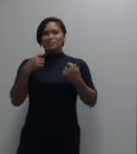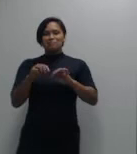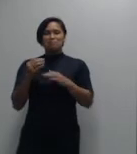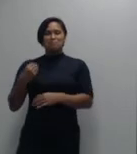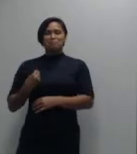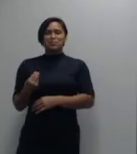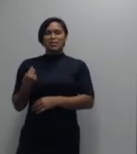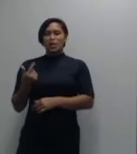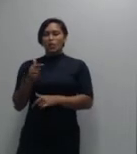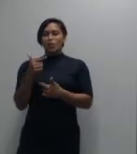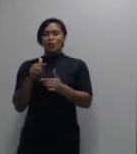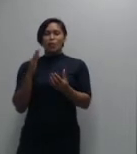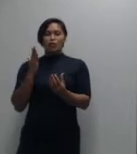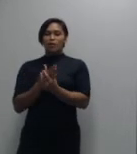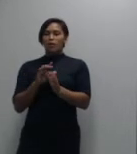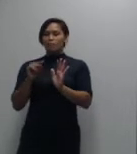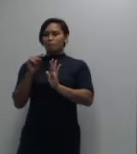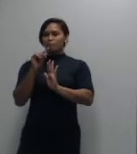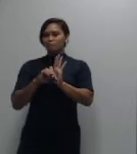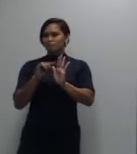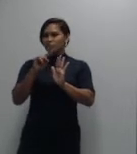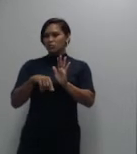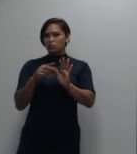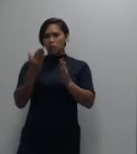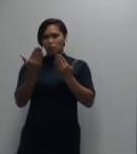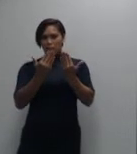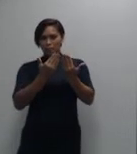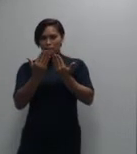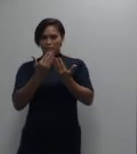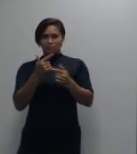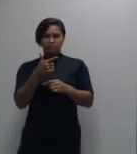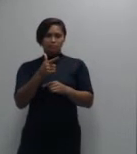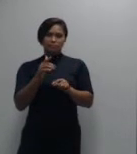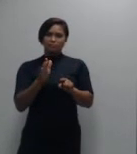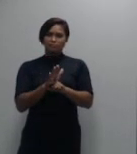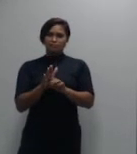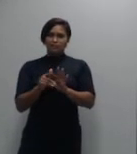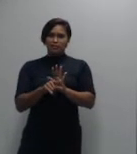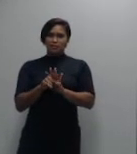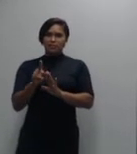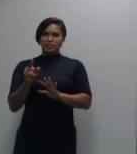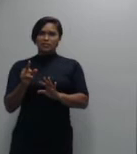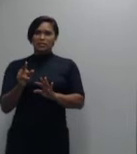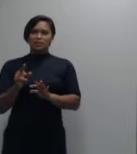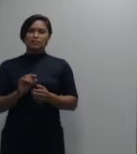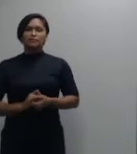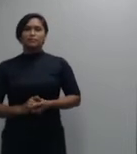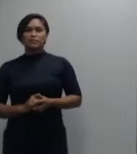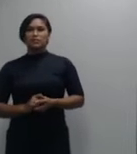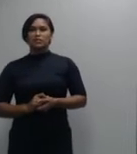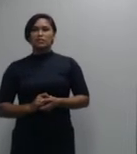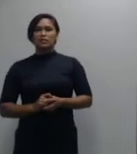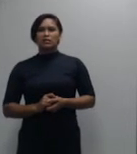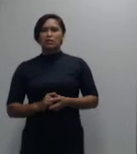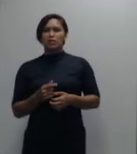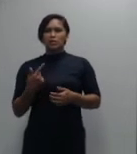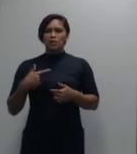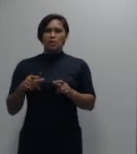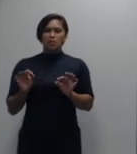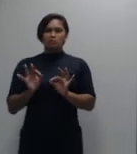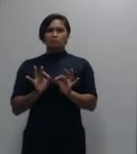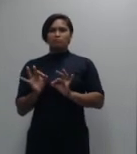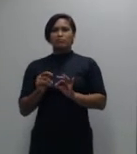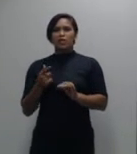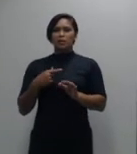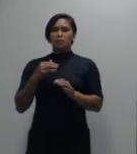aqueles outros casos indicados como paradigmas mas que não se afeiçoou ao caso